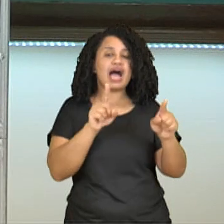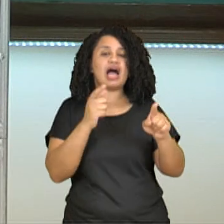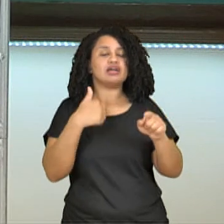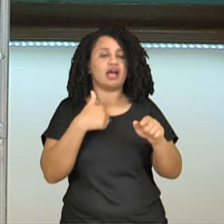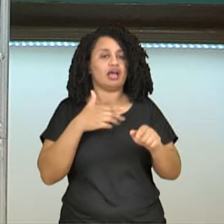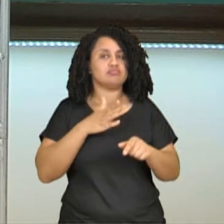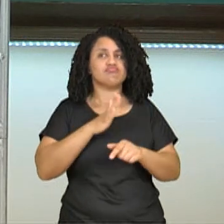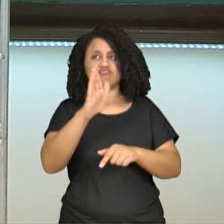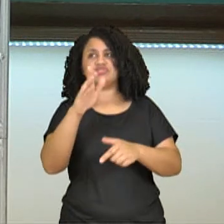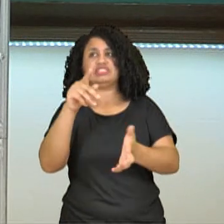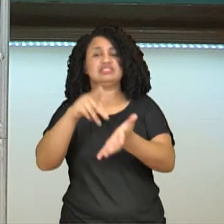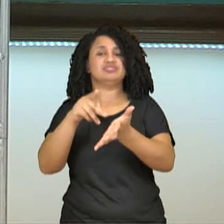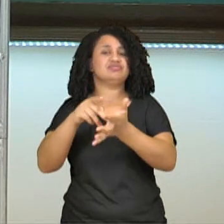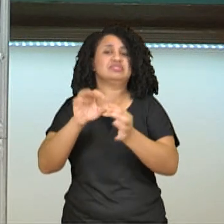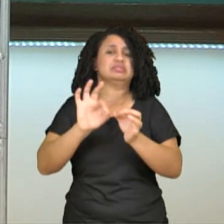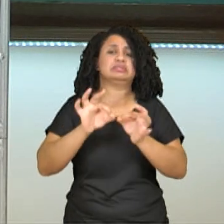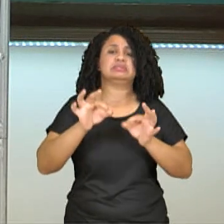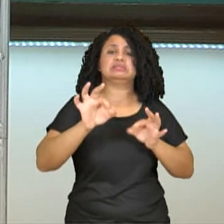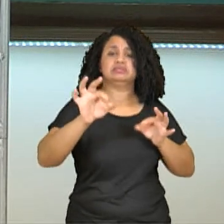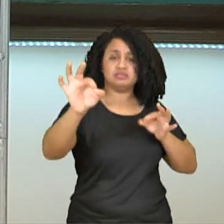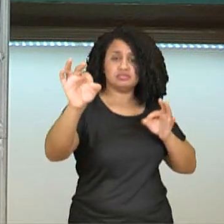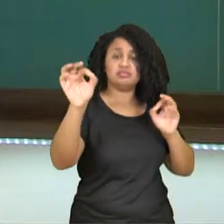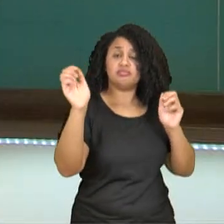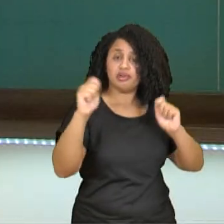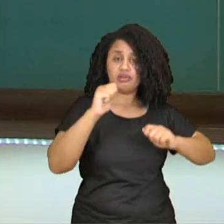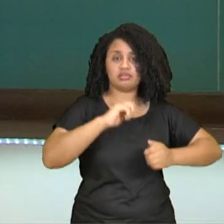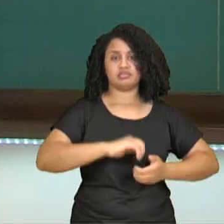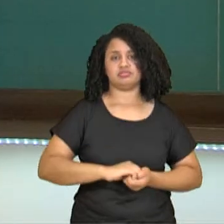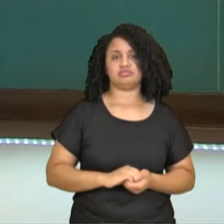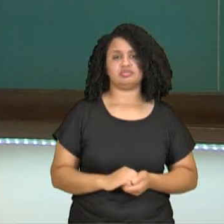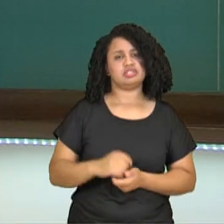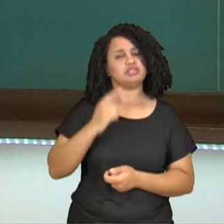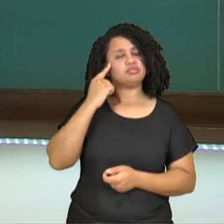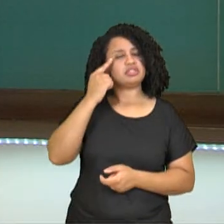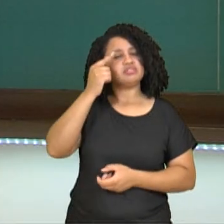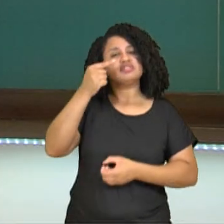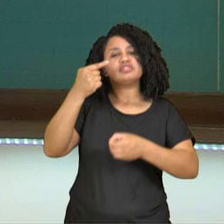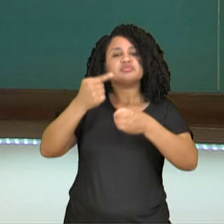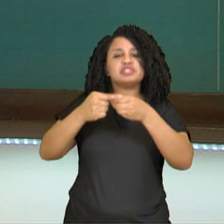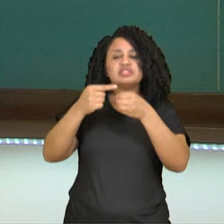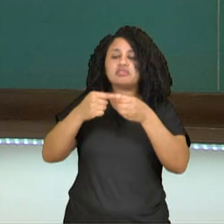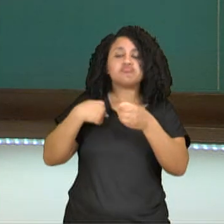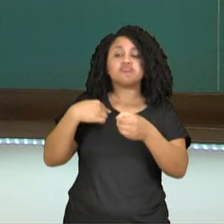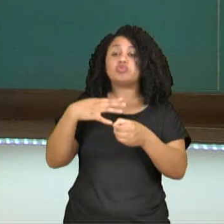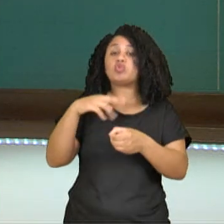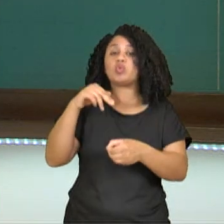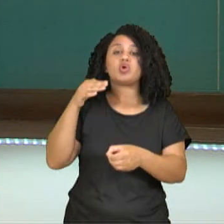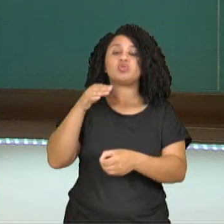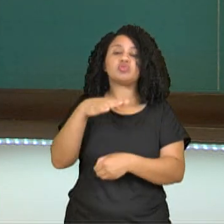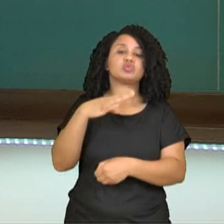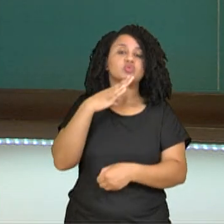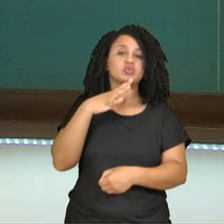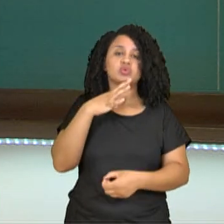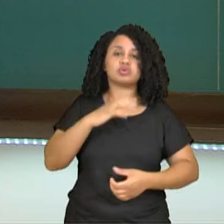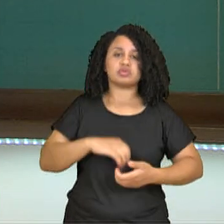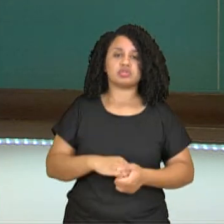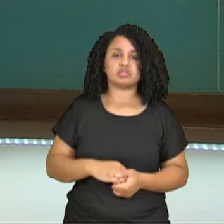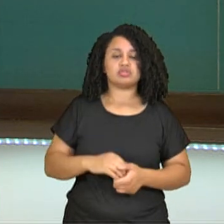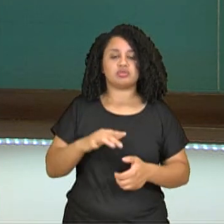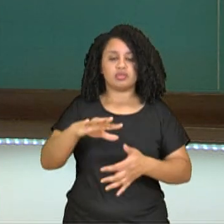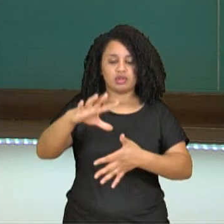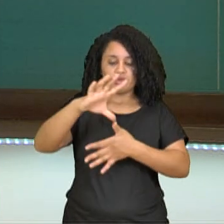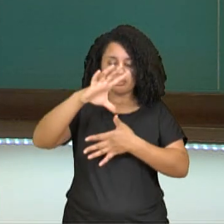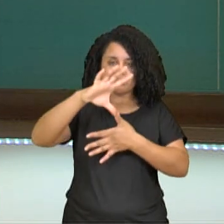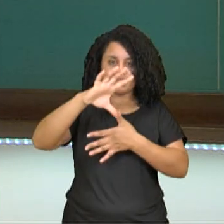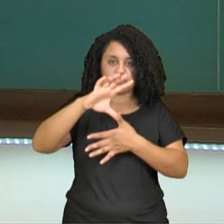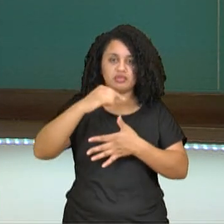efetivamente elas podem ser muito distantes. Imagine que você está numa cidade que você não conhece, e aí você pegou um mapa e você está vendo um ponto